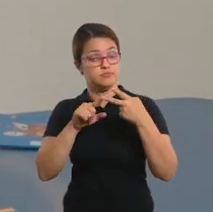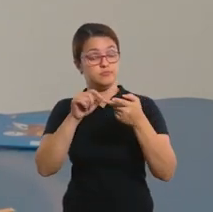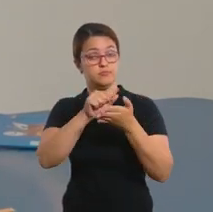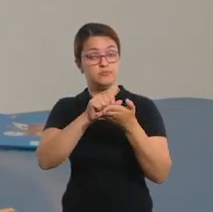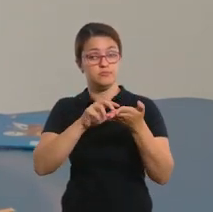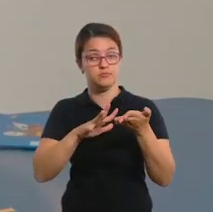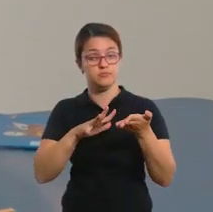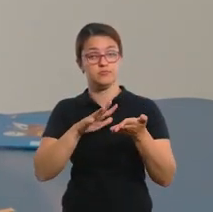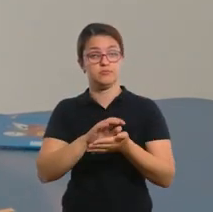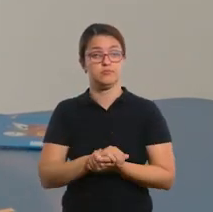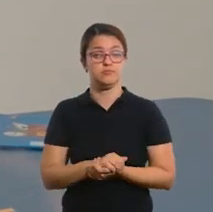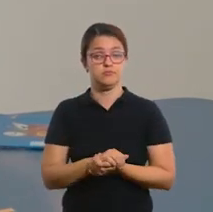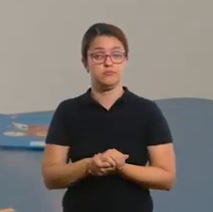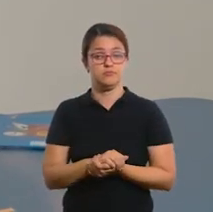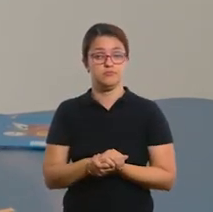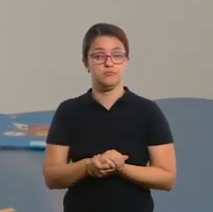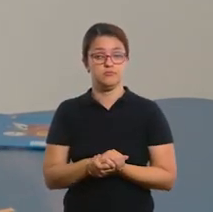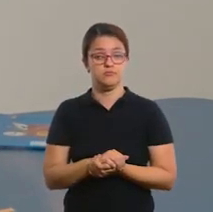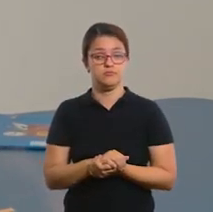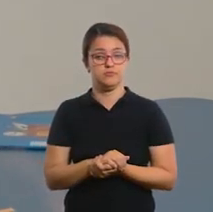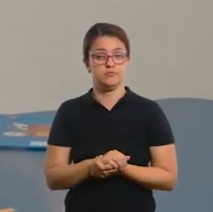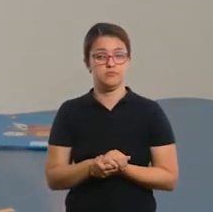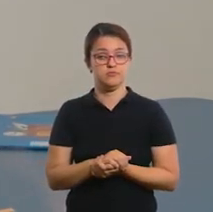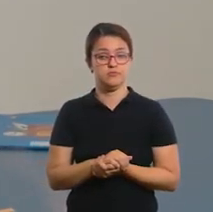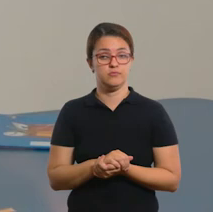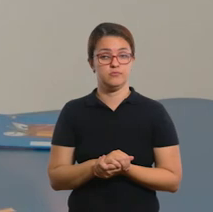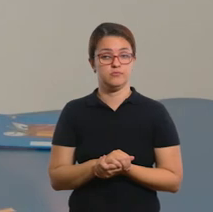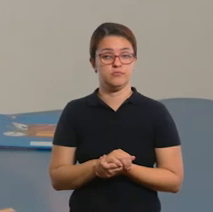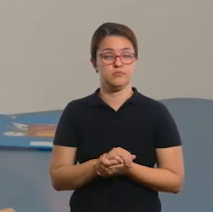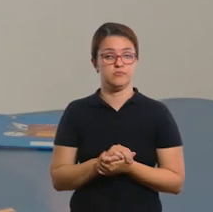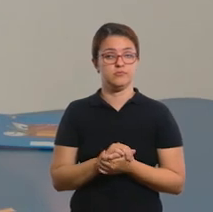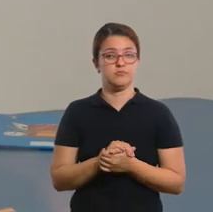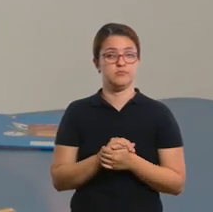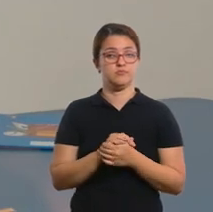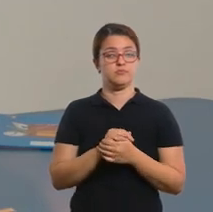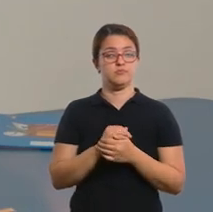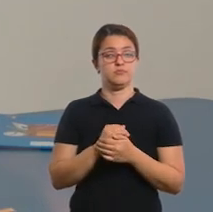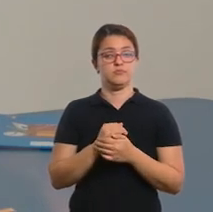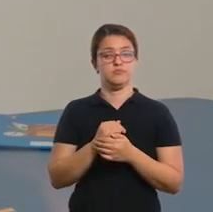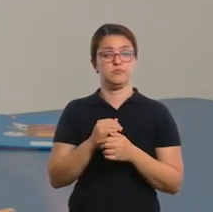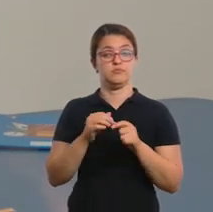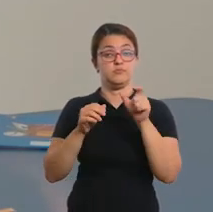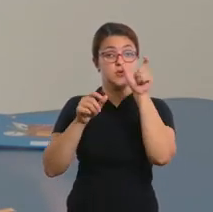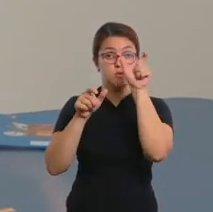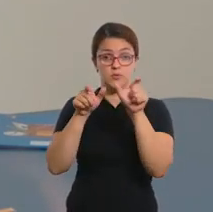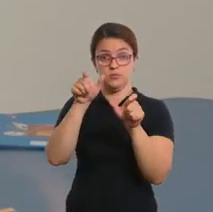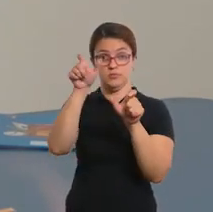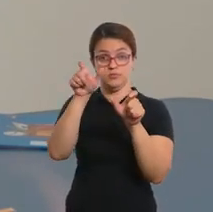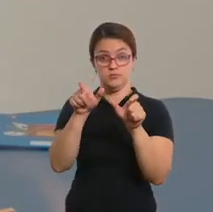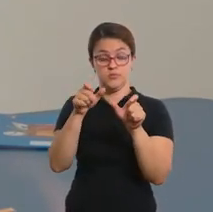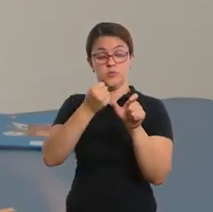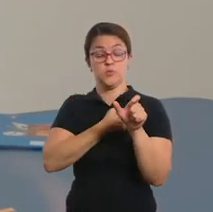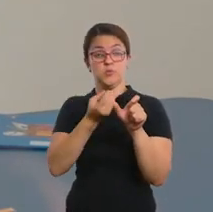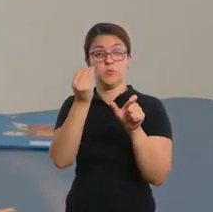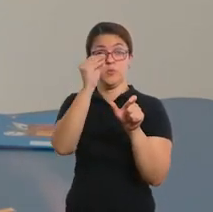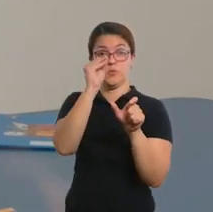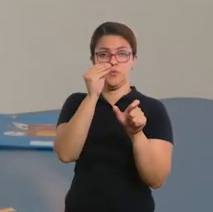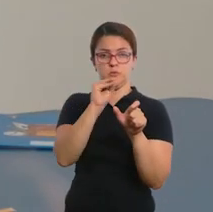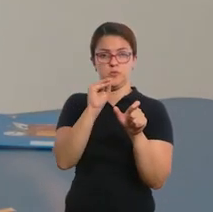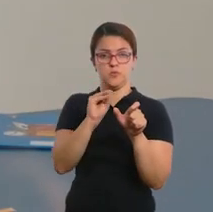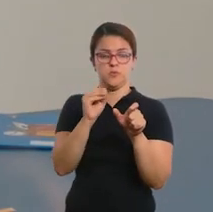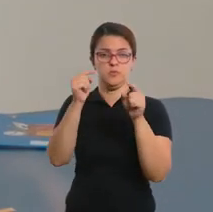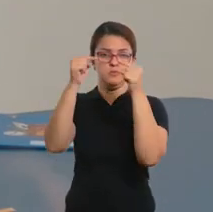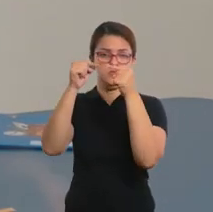vocês vão numerar a coluna 2 conforme a coluna 1. Então,